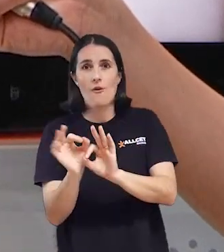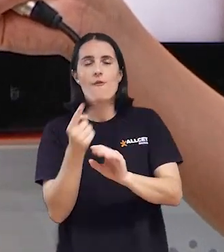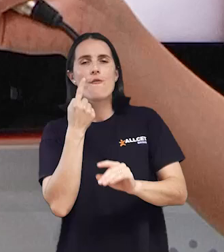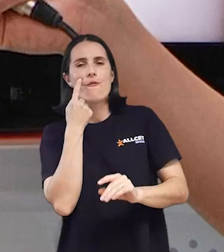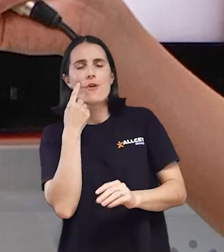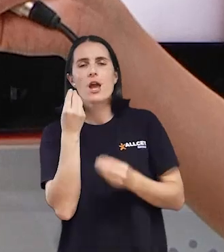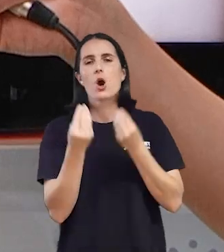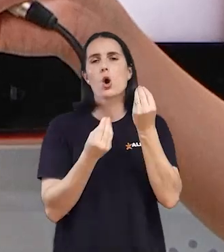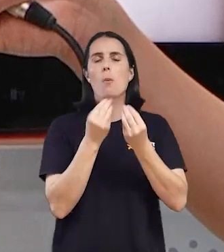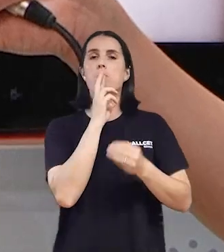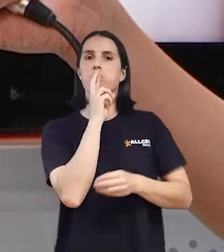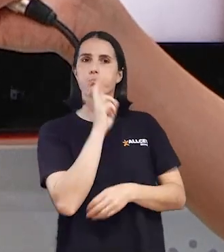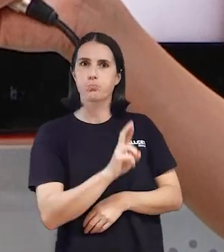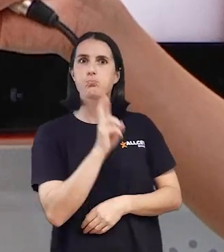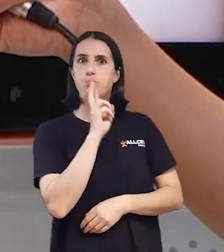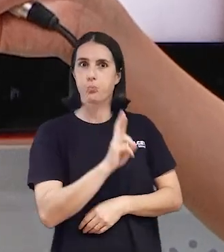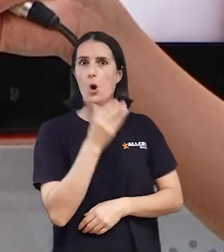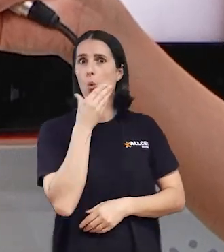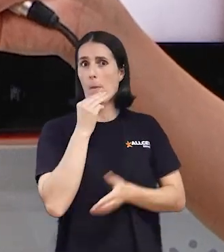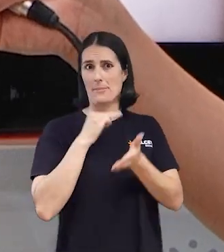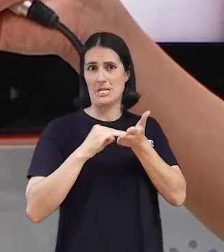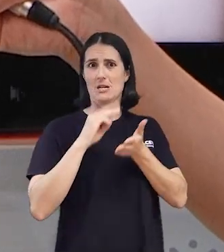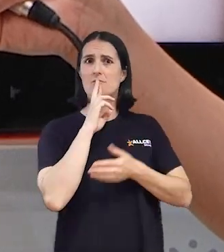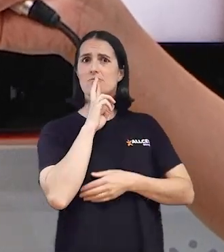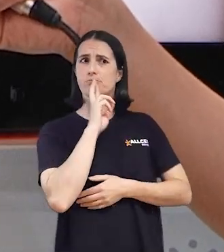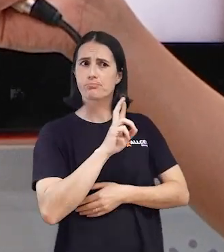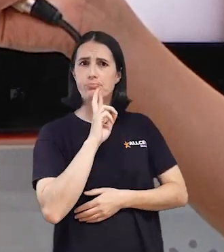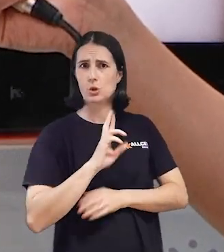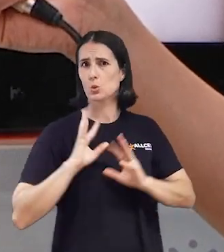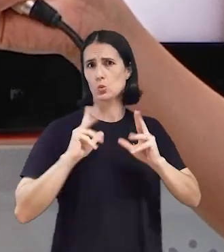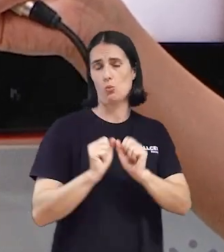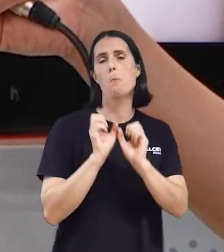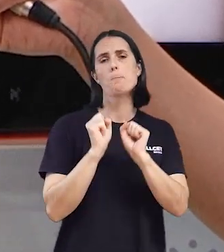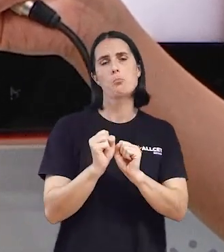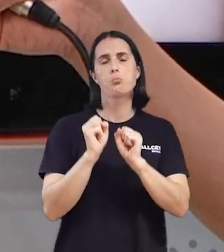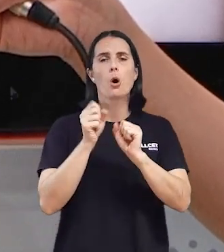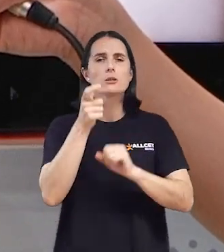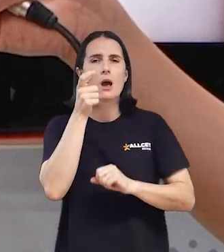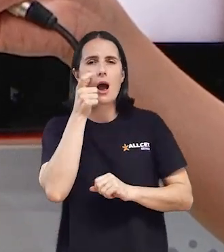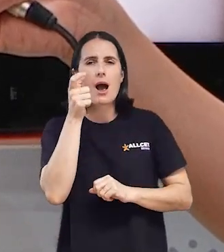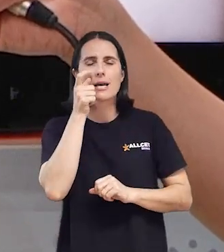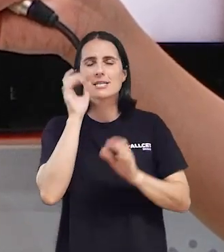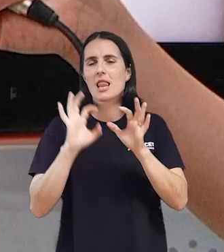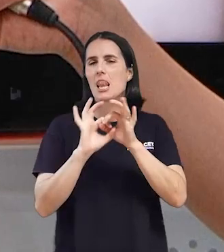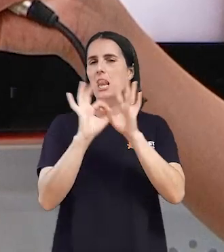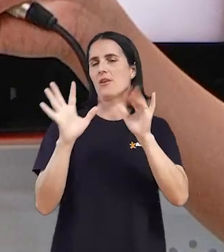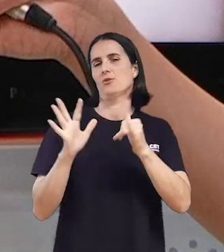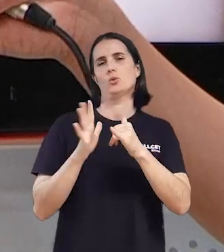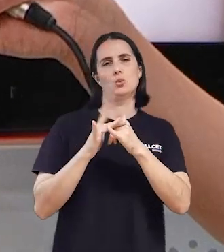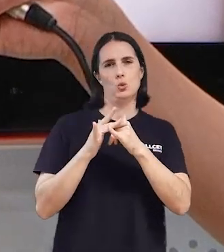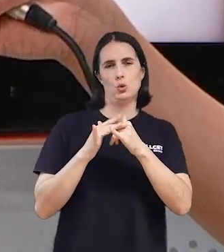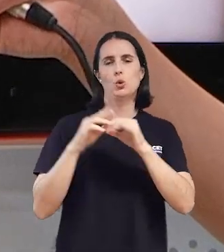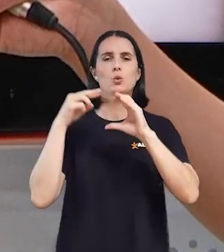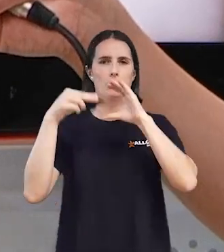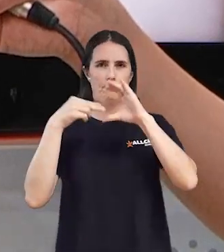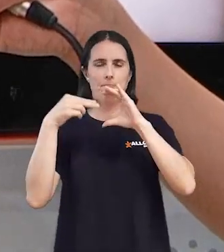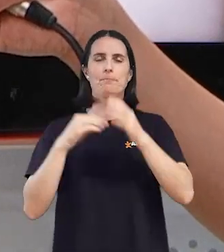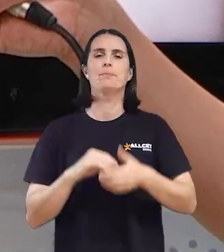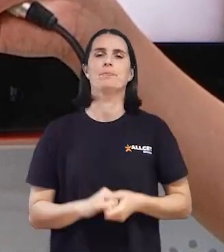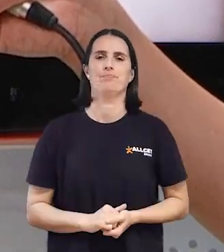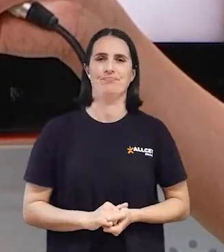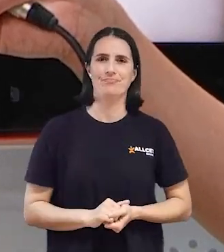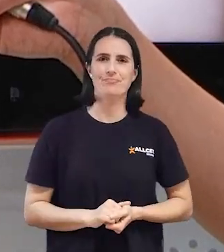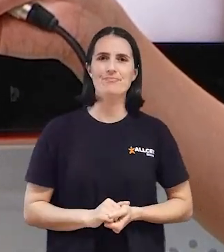audiência na sua íntegra e ver como foi a resposta do secretário a todas as perguntas encaminhadas é só assistir que está